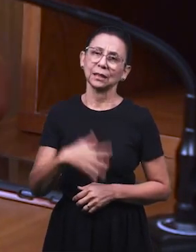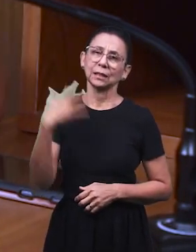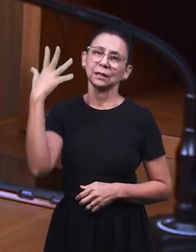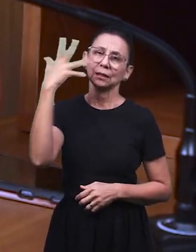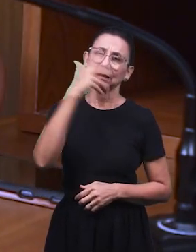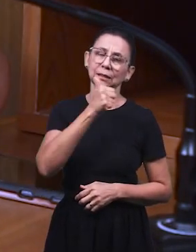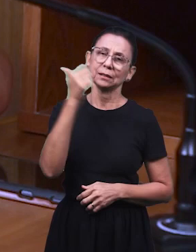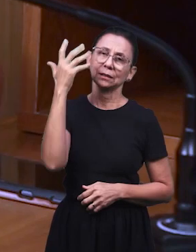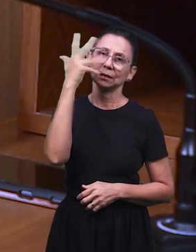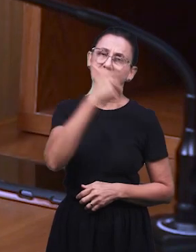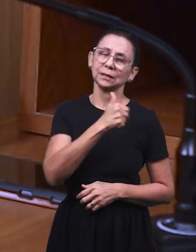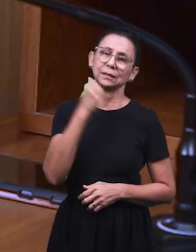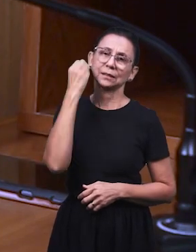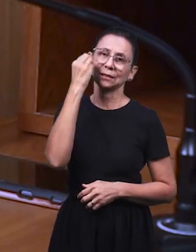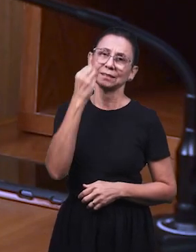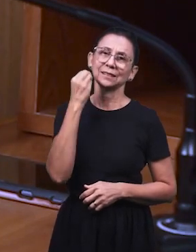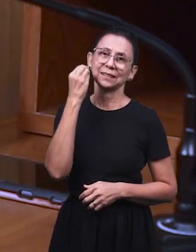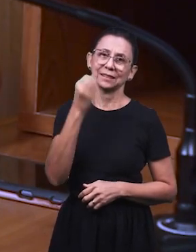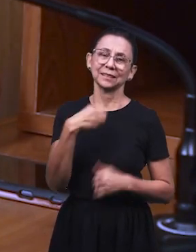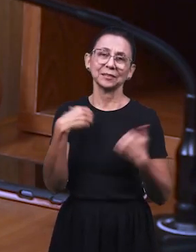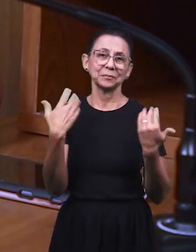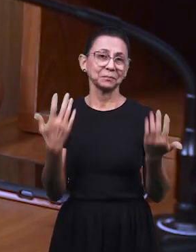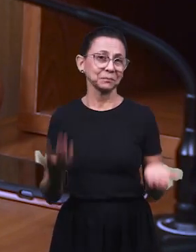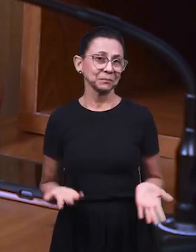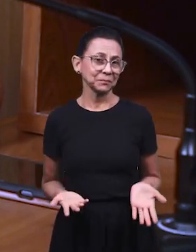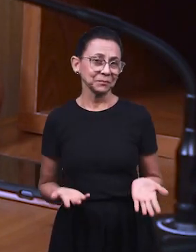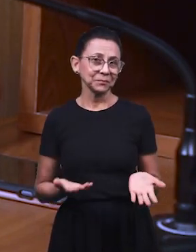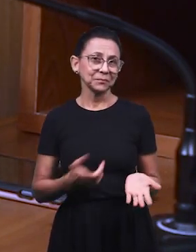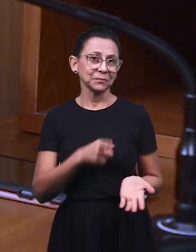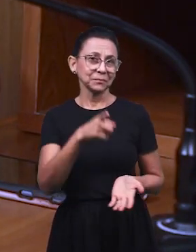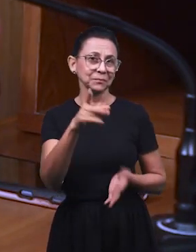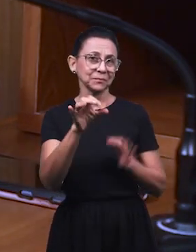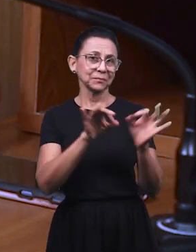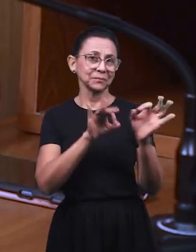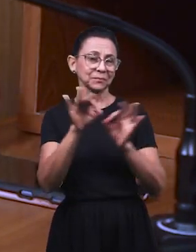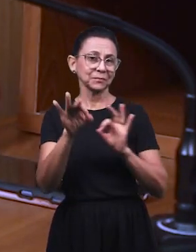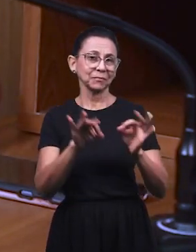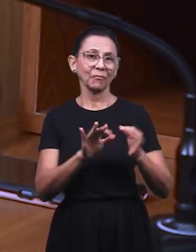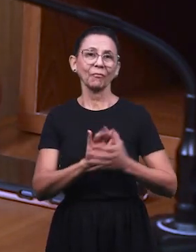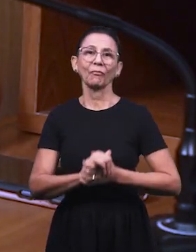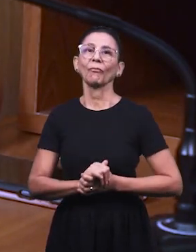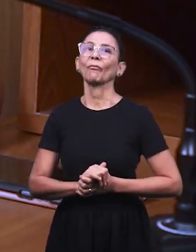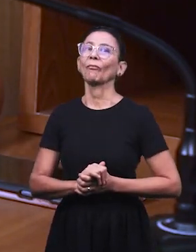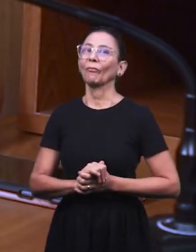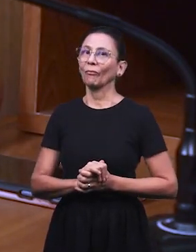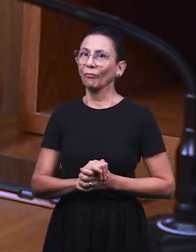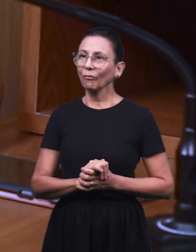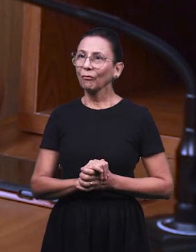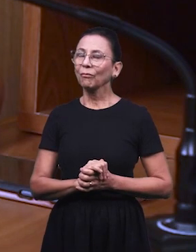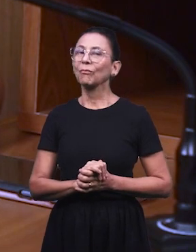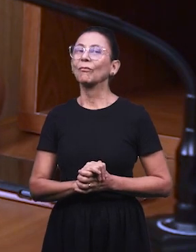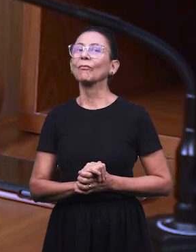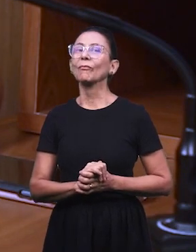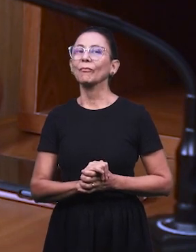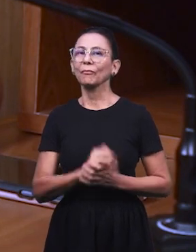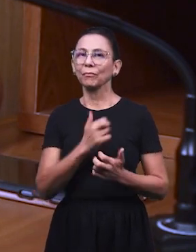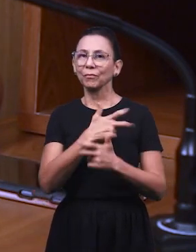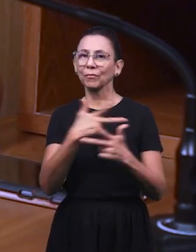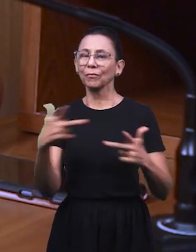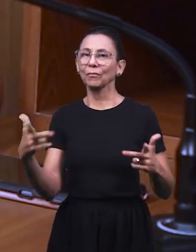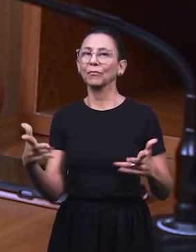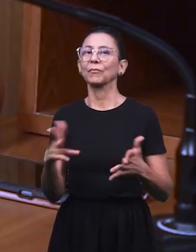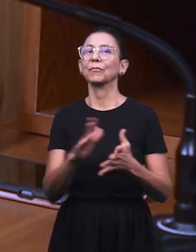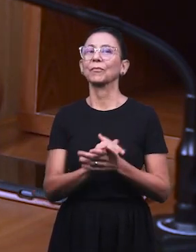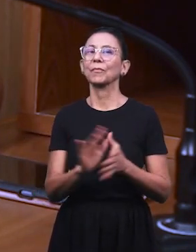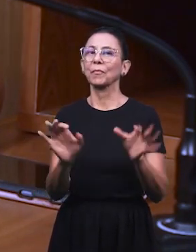são experiências lindas, lindas, lindas, lindas. Então, os irmãos já vão se preparando, porque já tem bastante